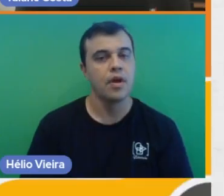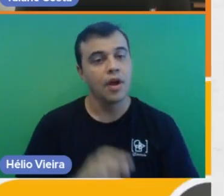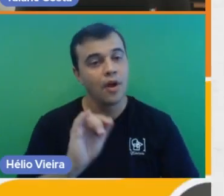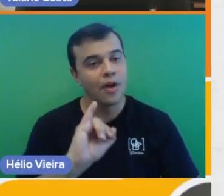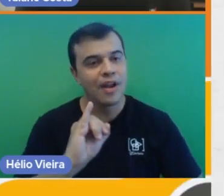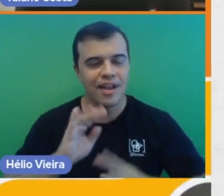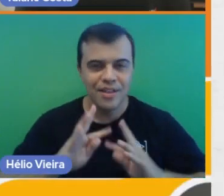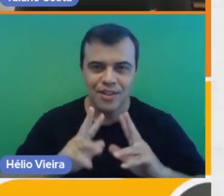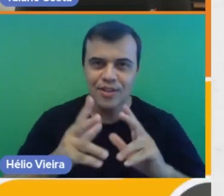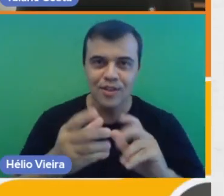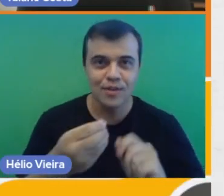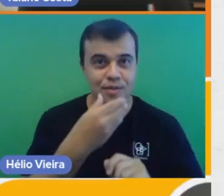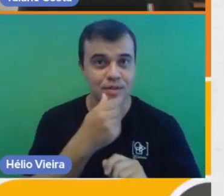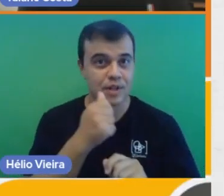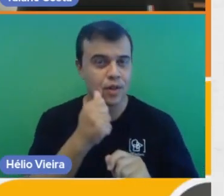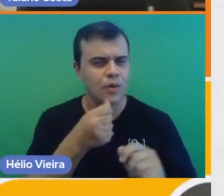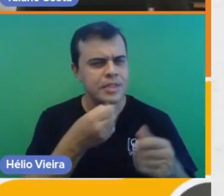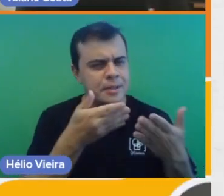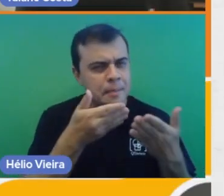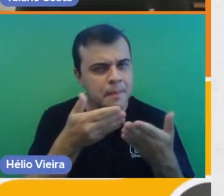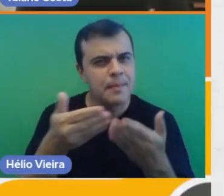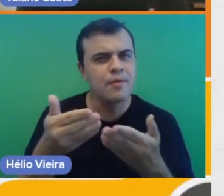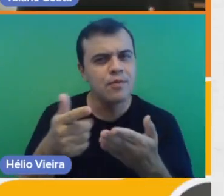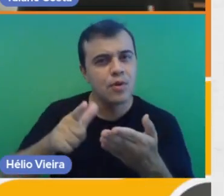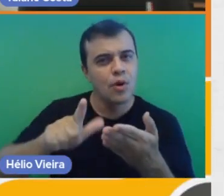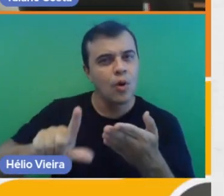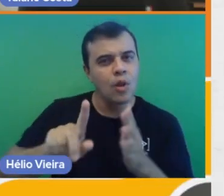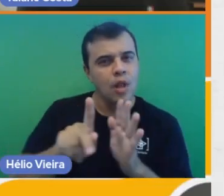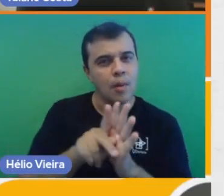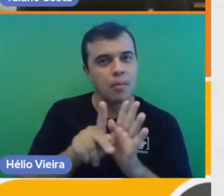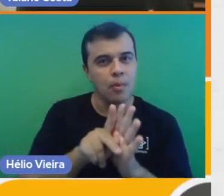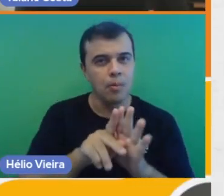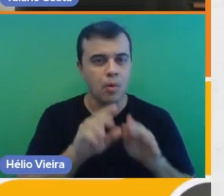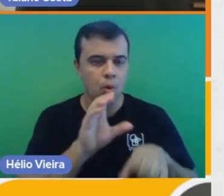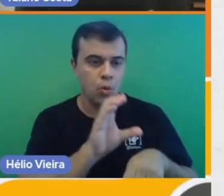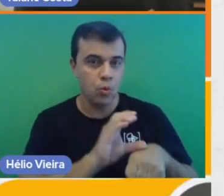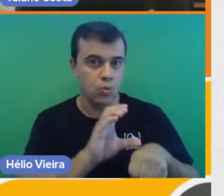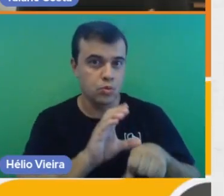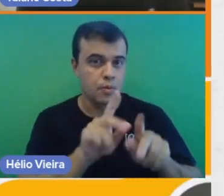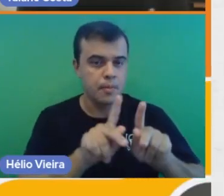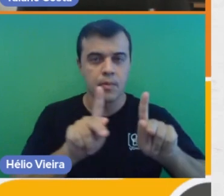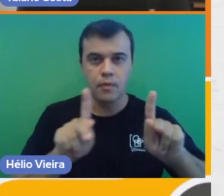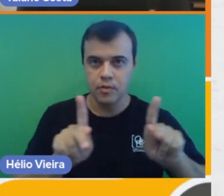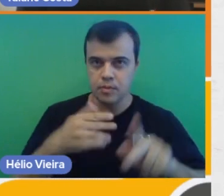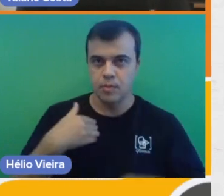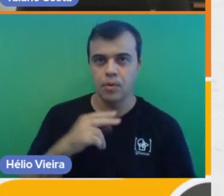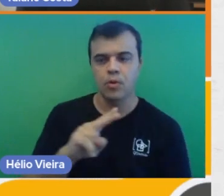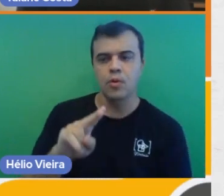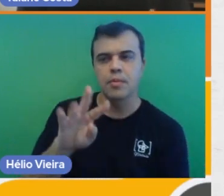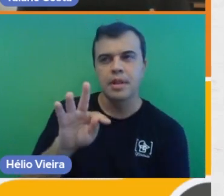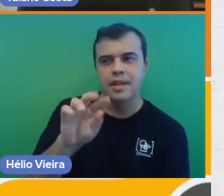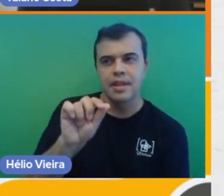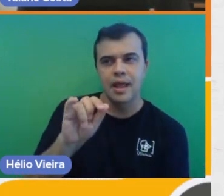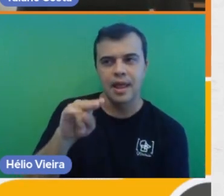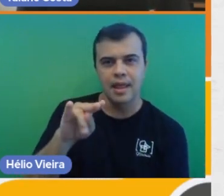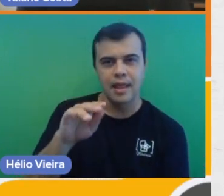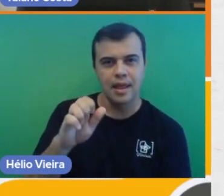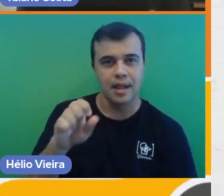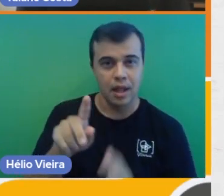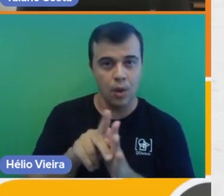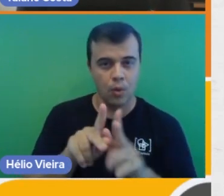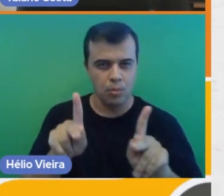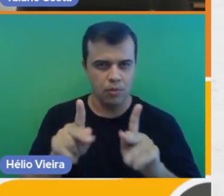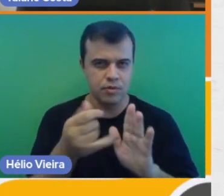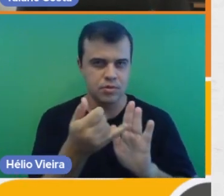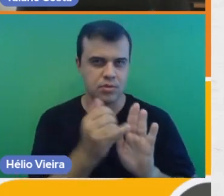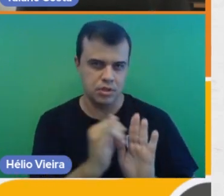Olá a todas e todos, bem-vindos a mais uma formação de professores. Meu nome é Tayane, eu sou arte educadora